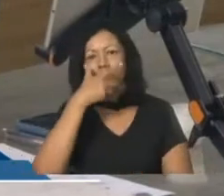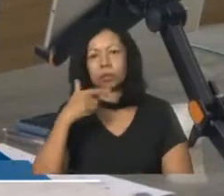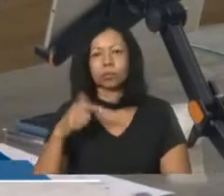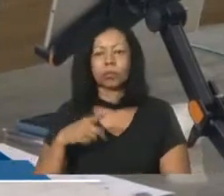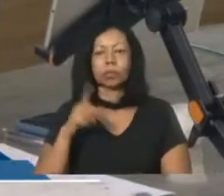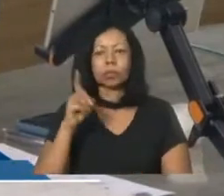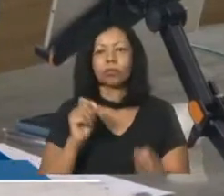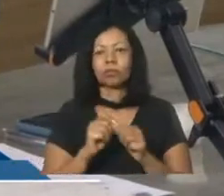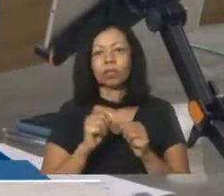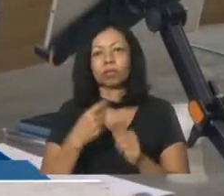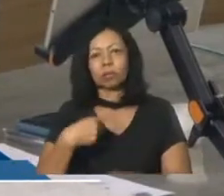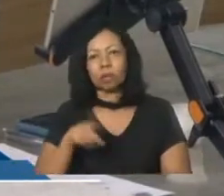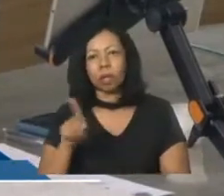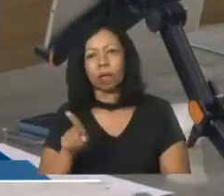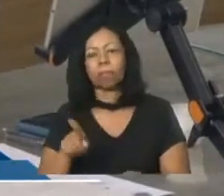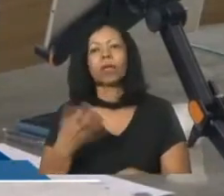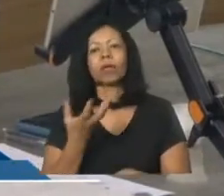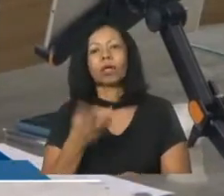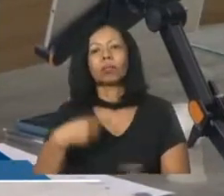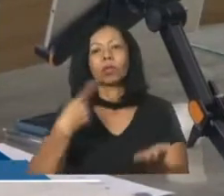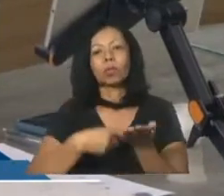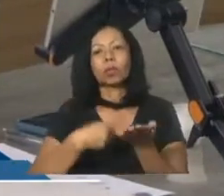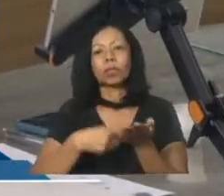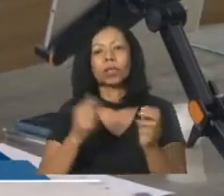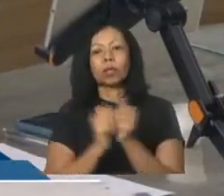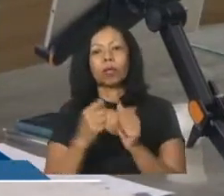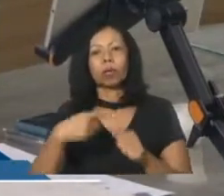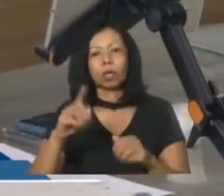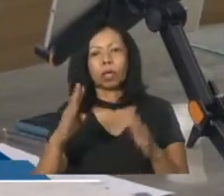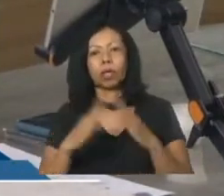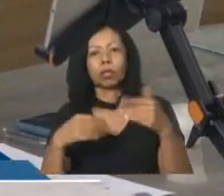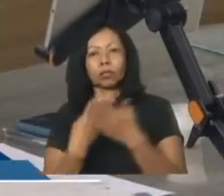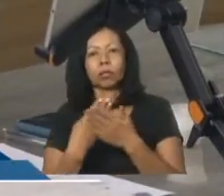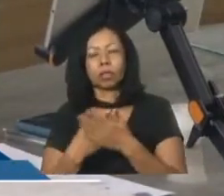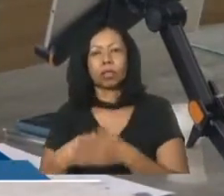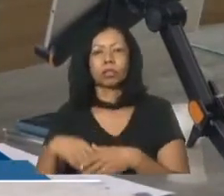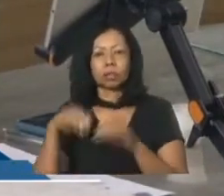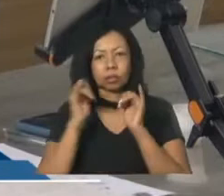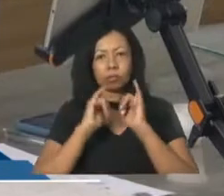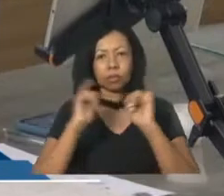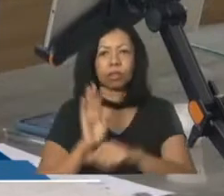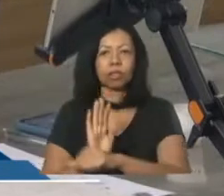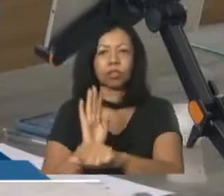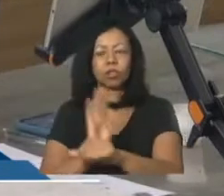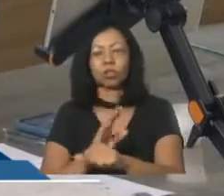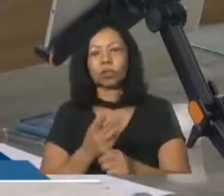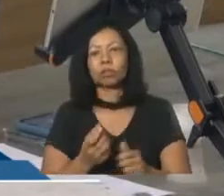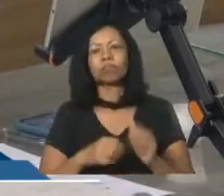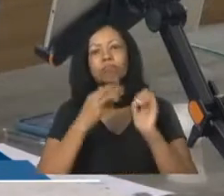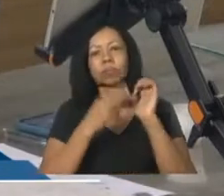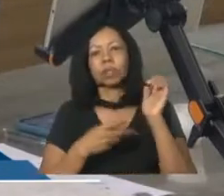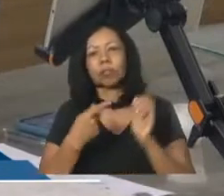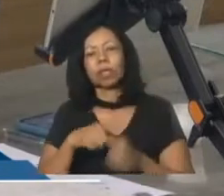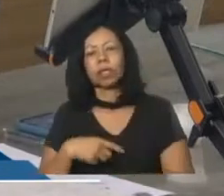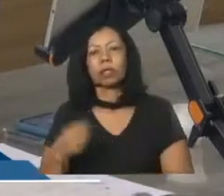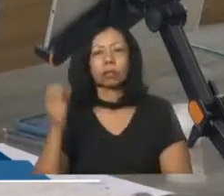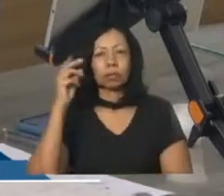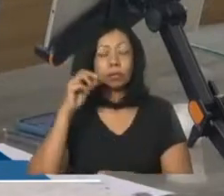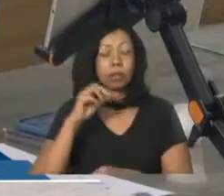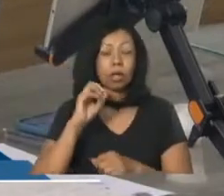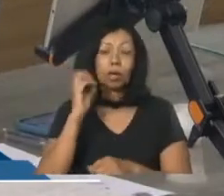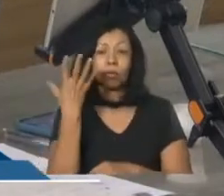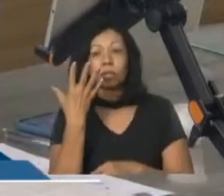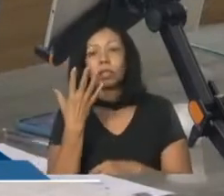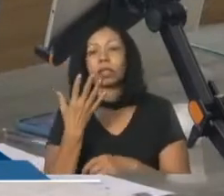sendo feito lá. E eu quero já me comprometer com aquela escola de mandar emenda para poder fazer com que aquele sonho saia do papel,